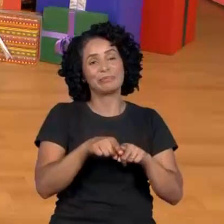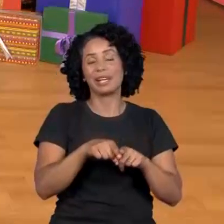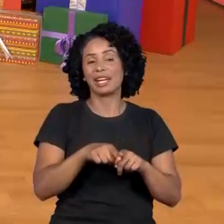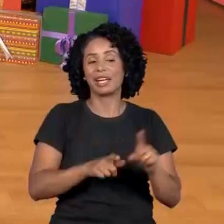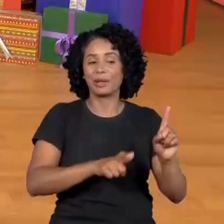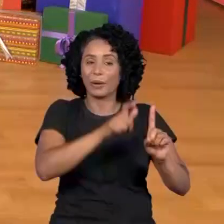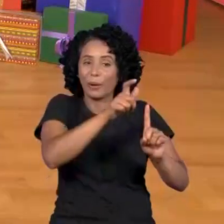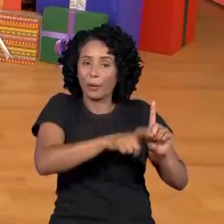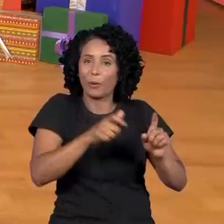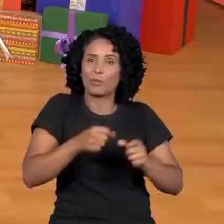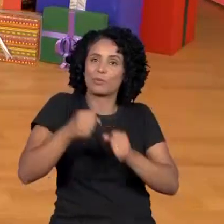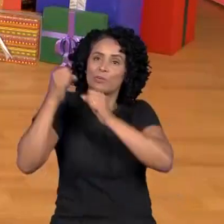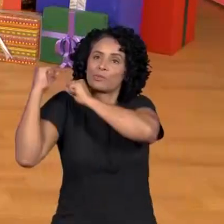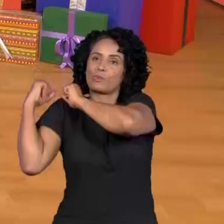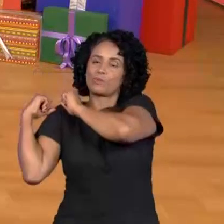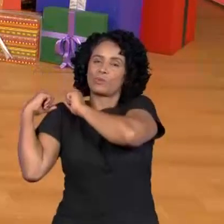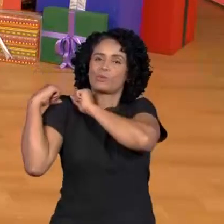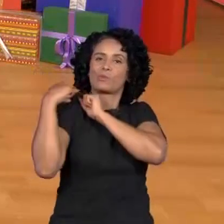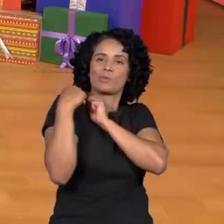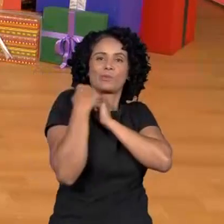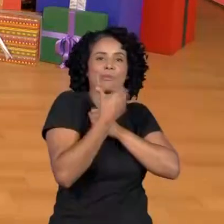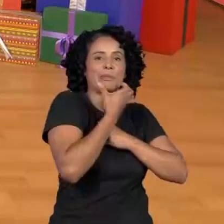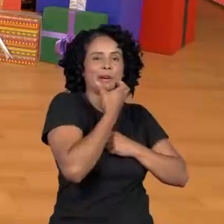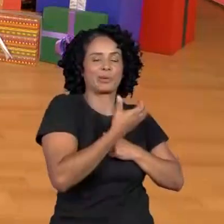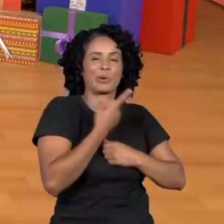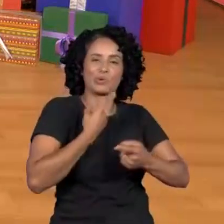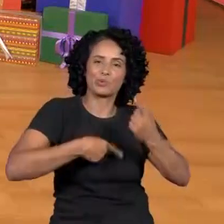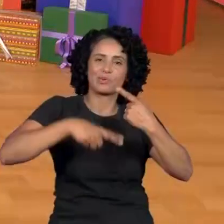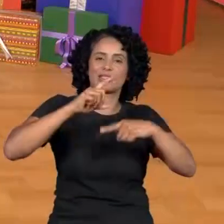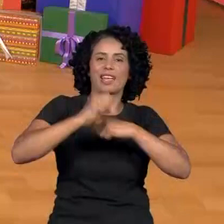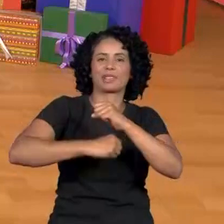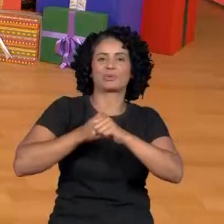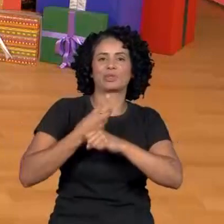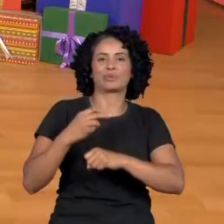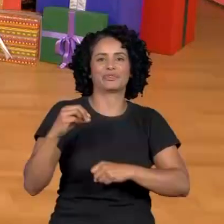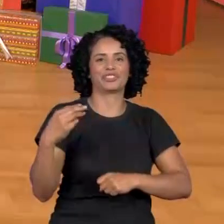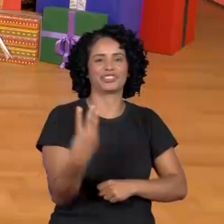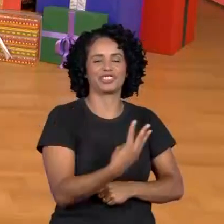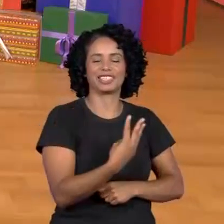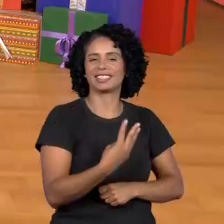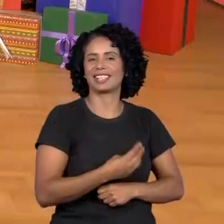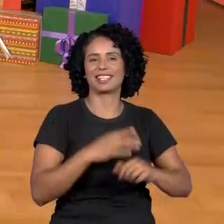aí muito sucesso para vocês e um 2023 cheio de